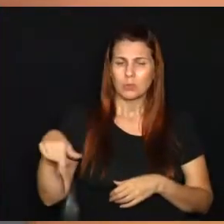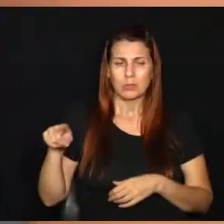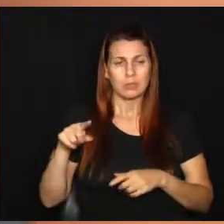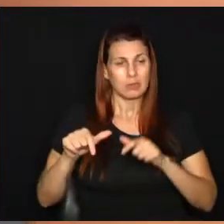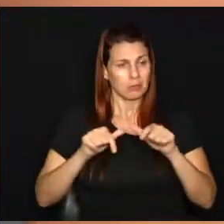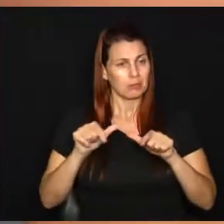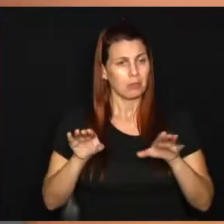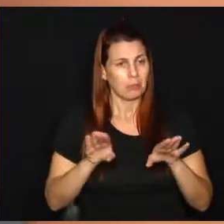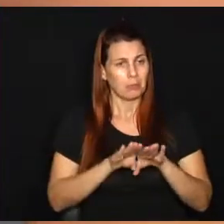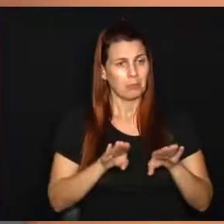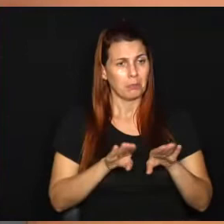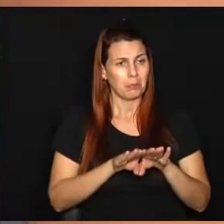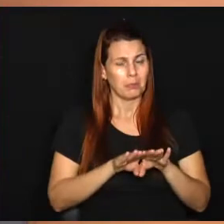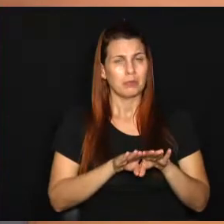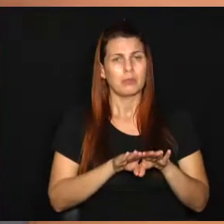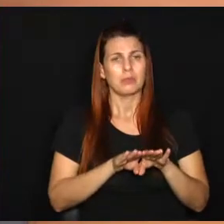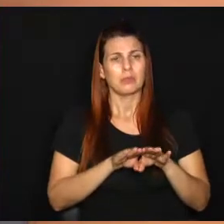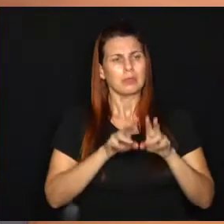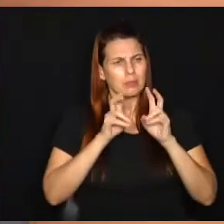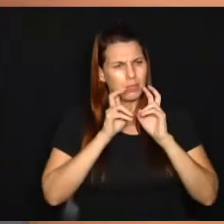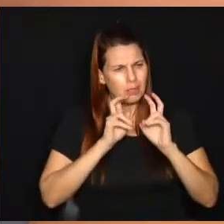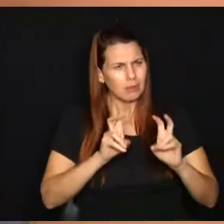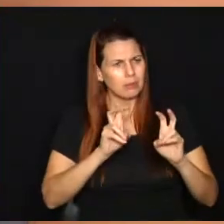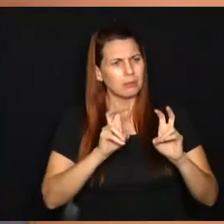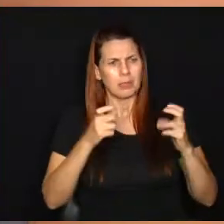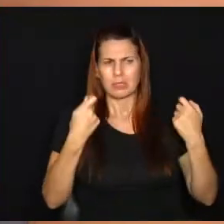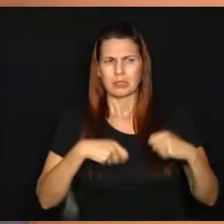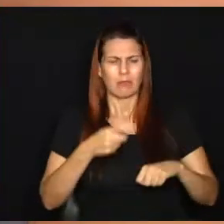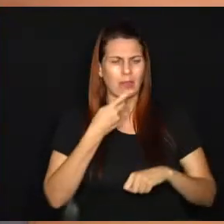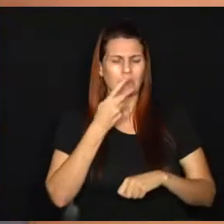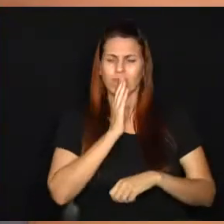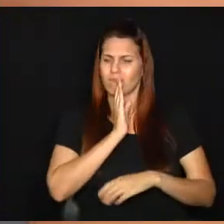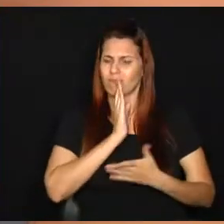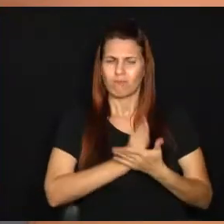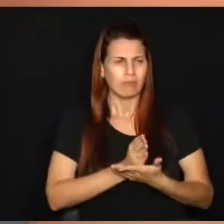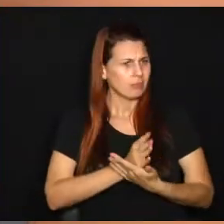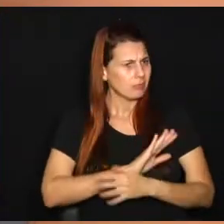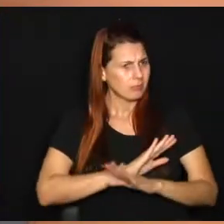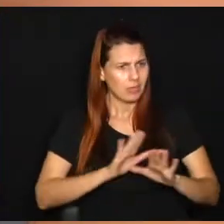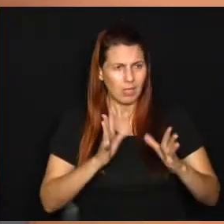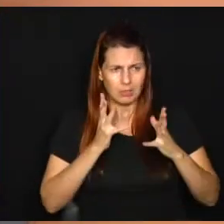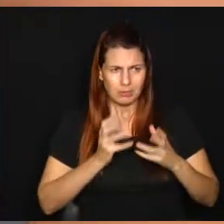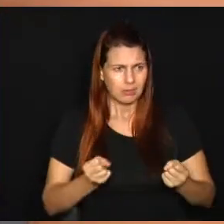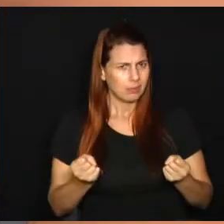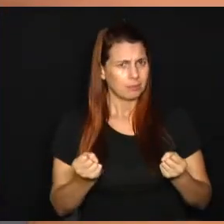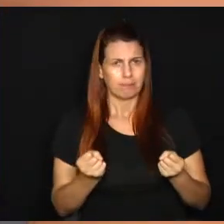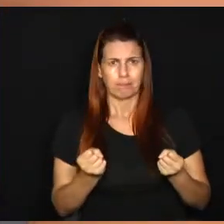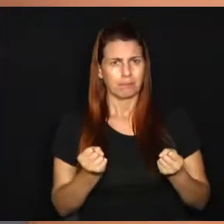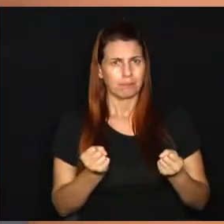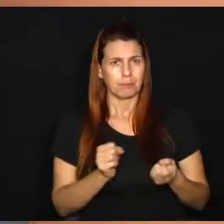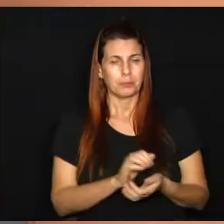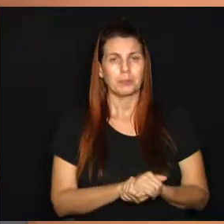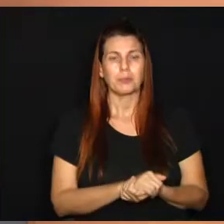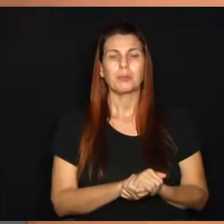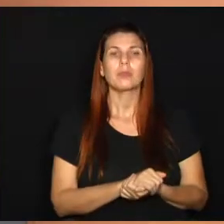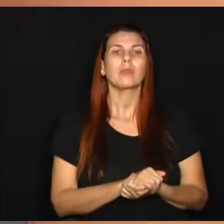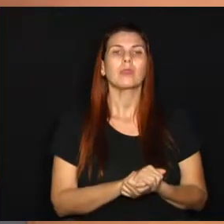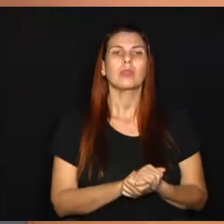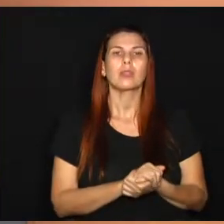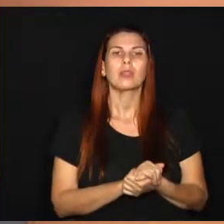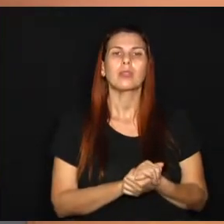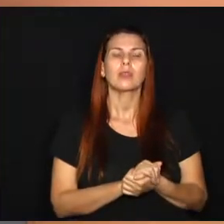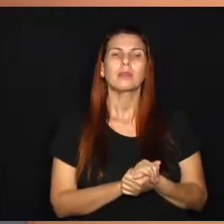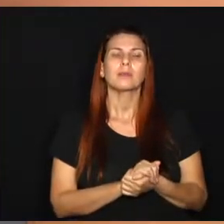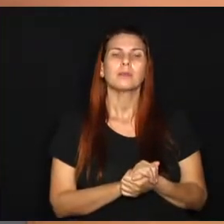companheiras, e gritar. Não dá para aceitar. E daí,